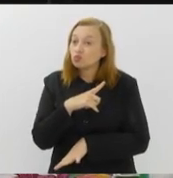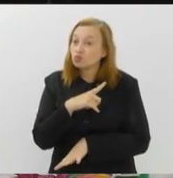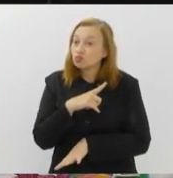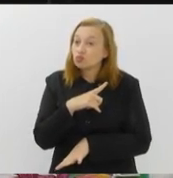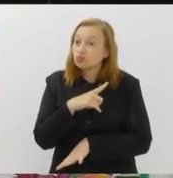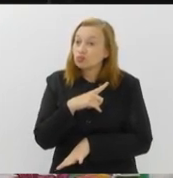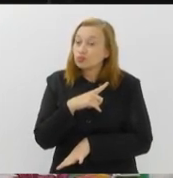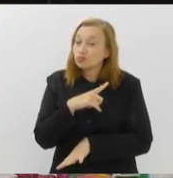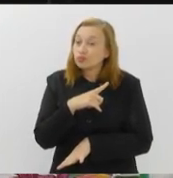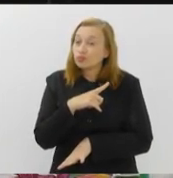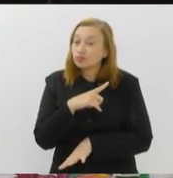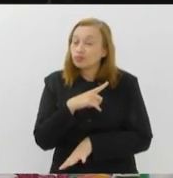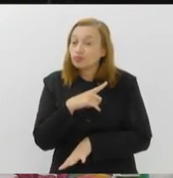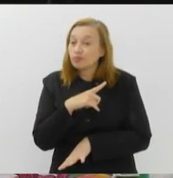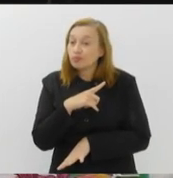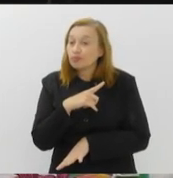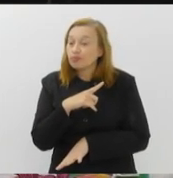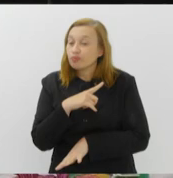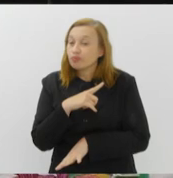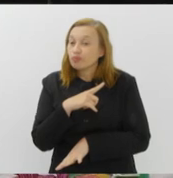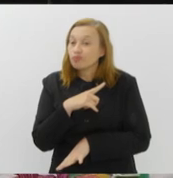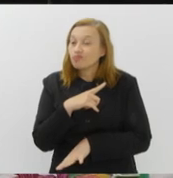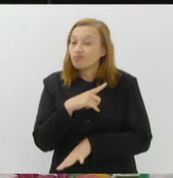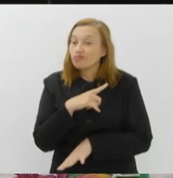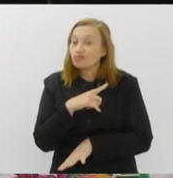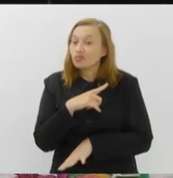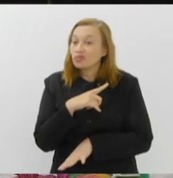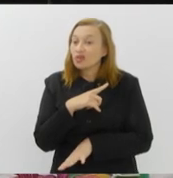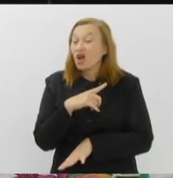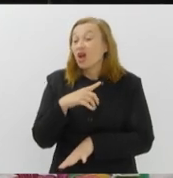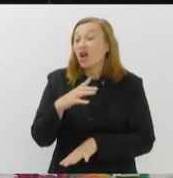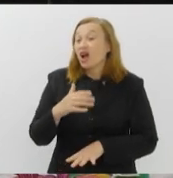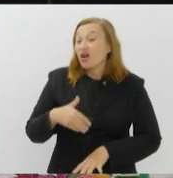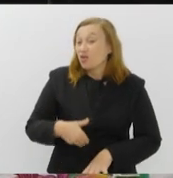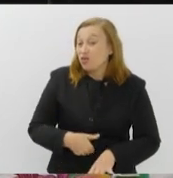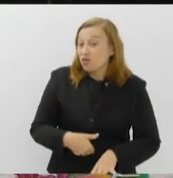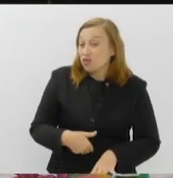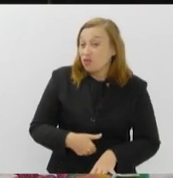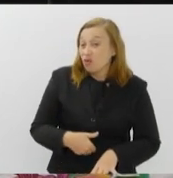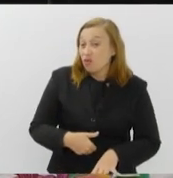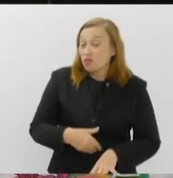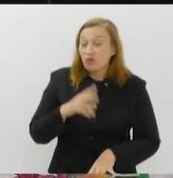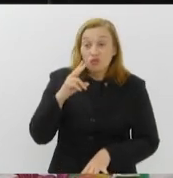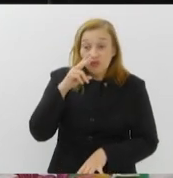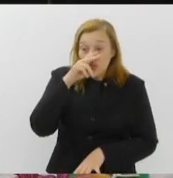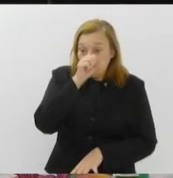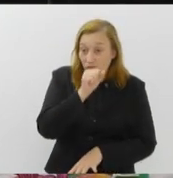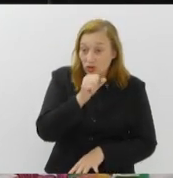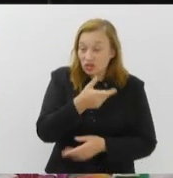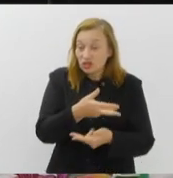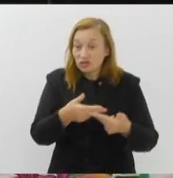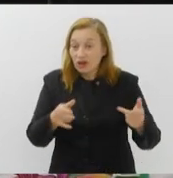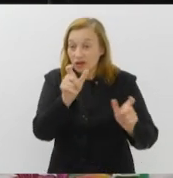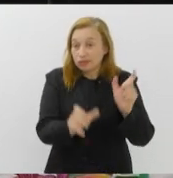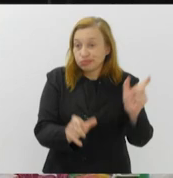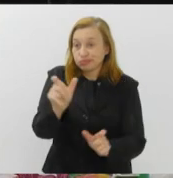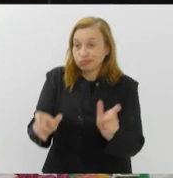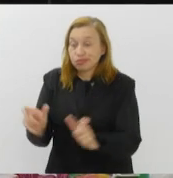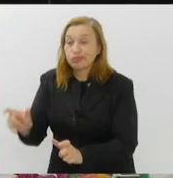o mapa da fome tão forte. Então, para compor aqui a